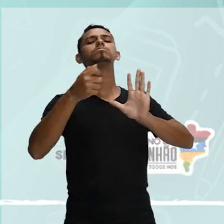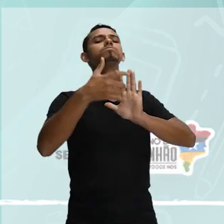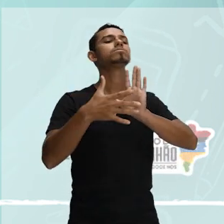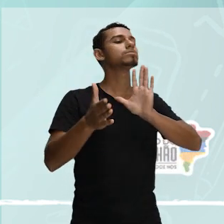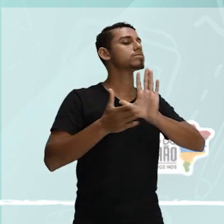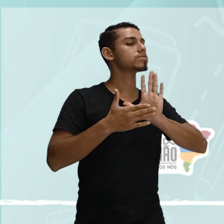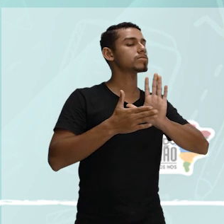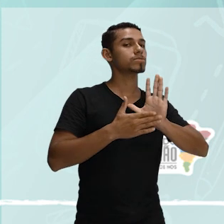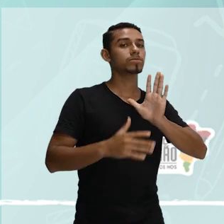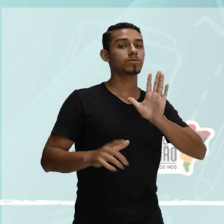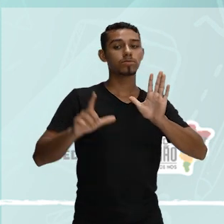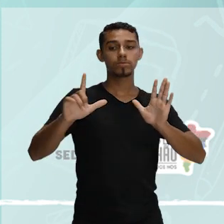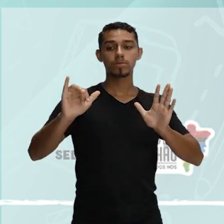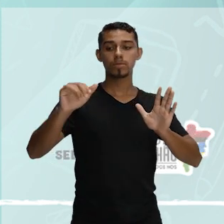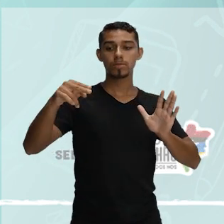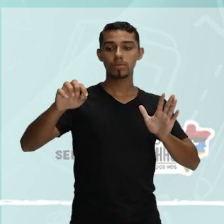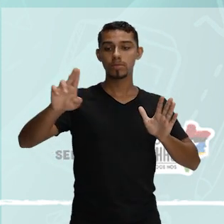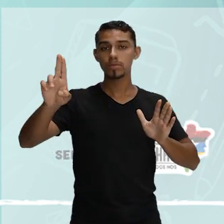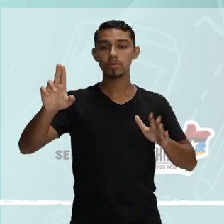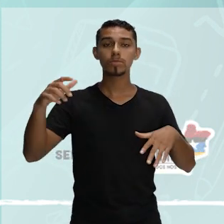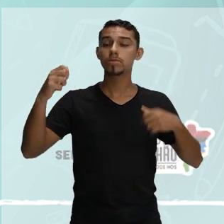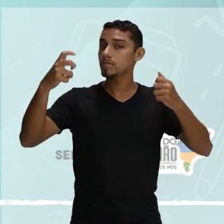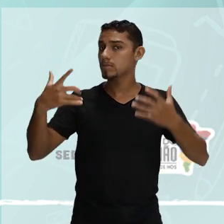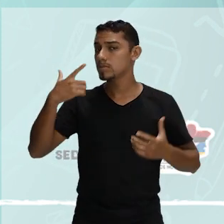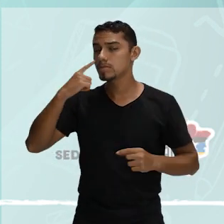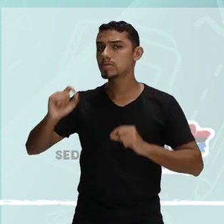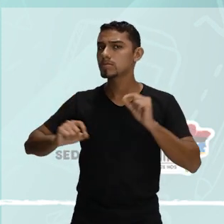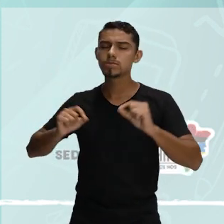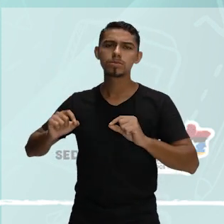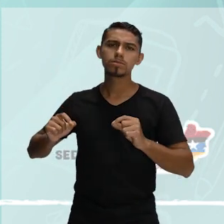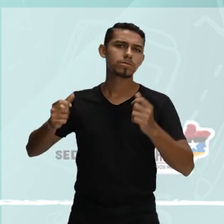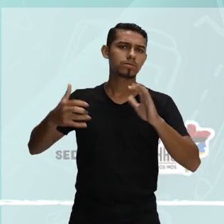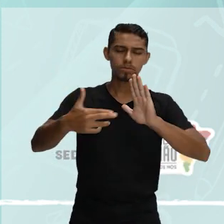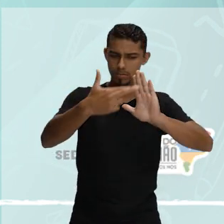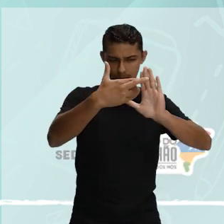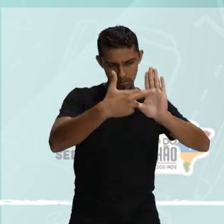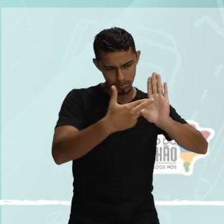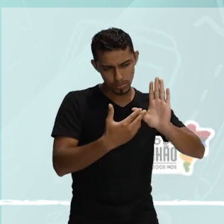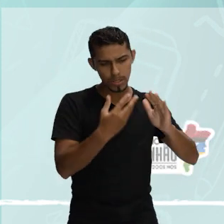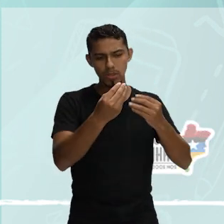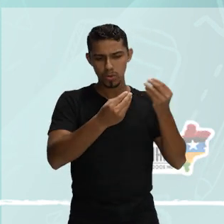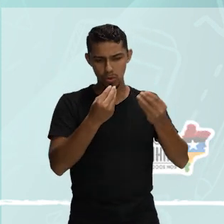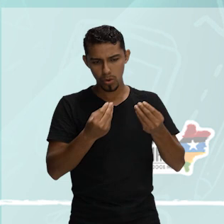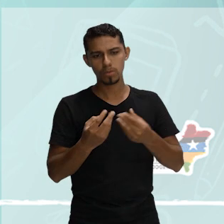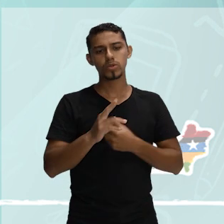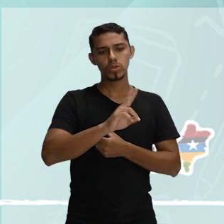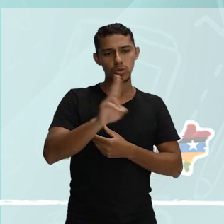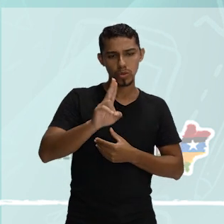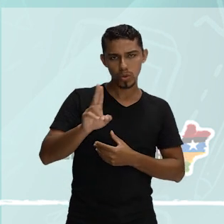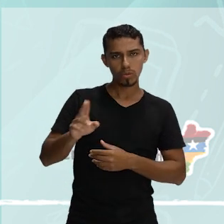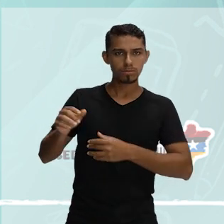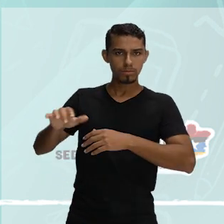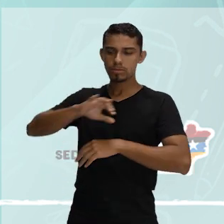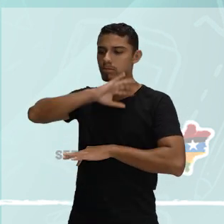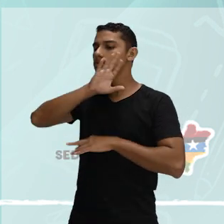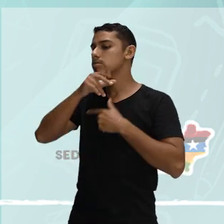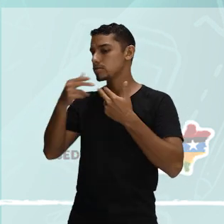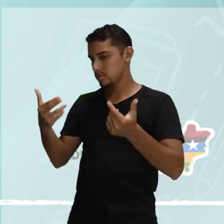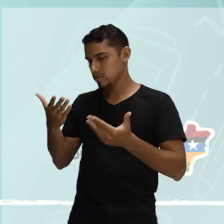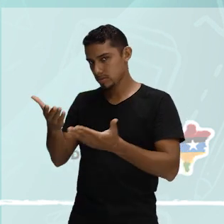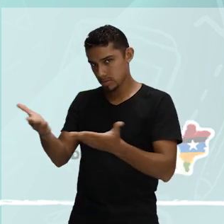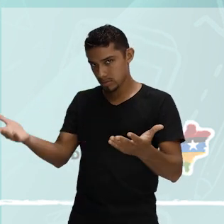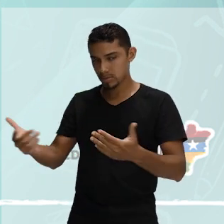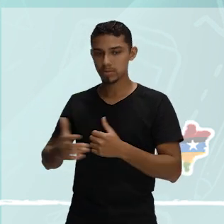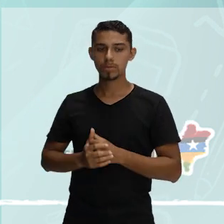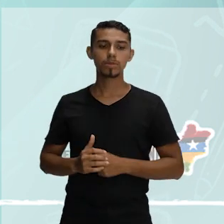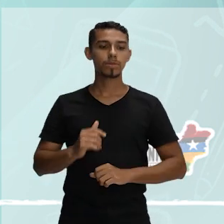de nomenclatura do Linneu estabelecem? O que elas falam? Né? Que são as regras sobre como se dá nome às espécies. Letra